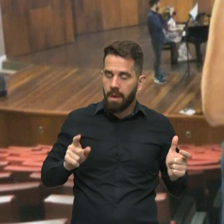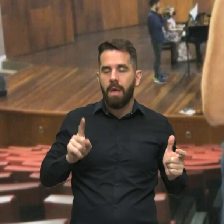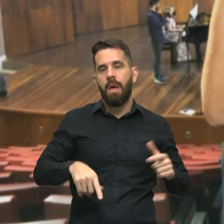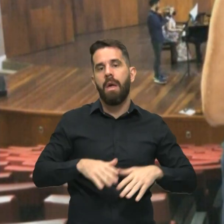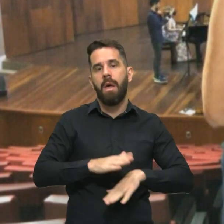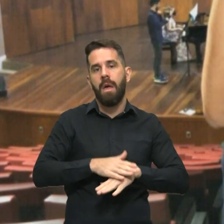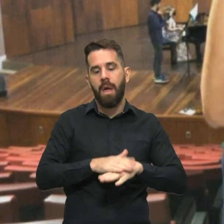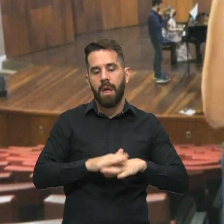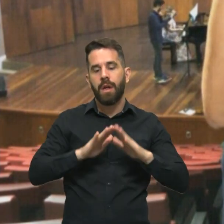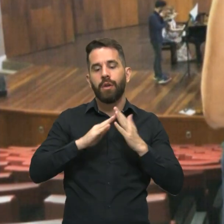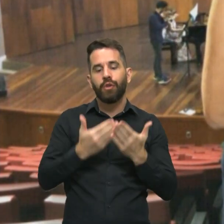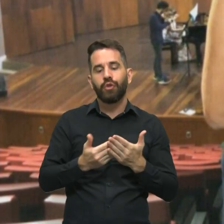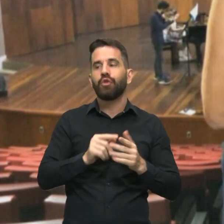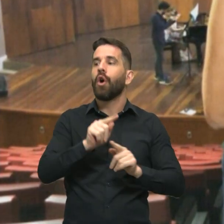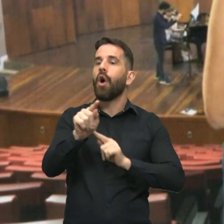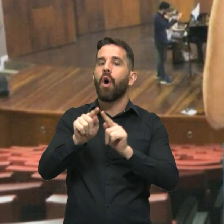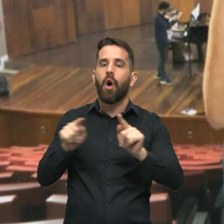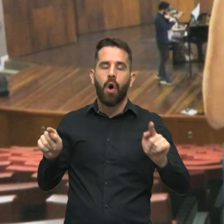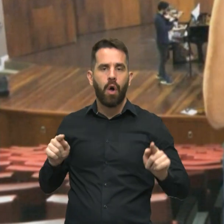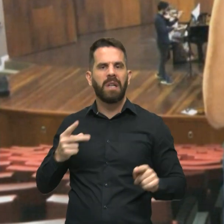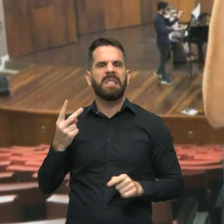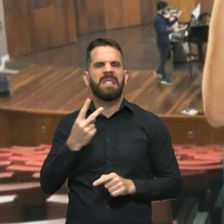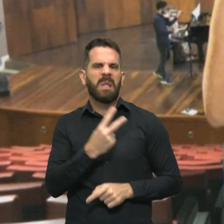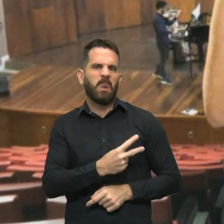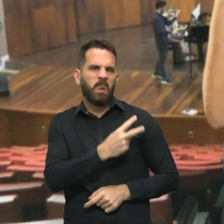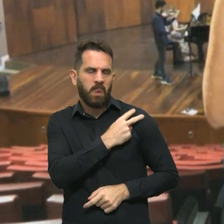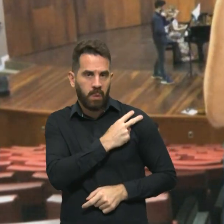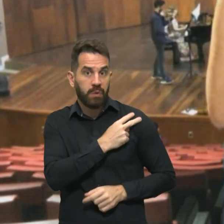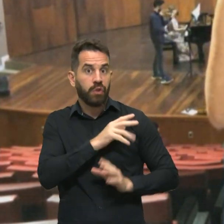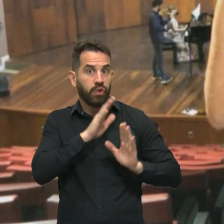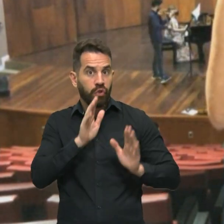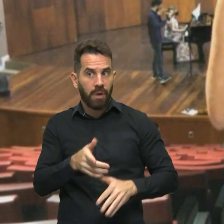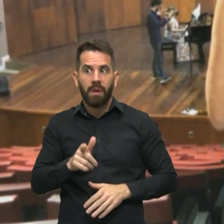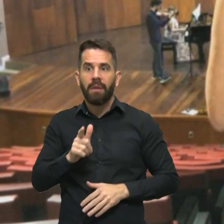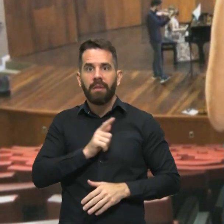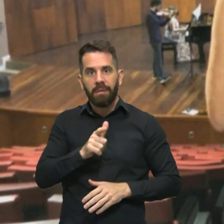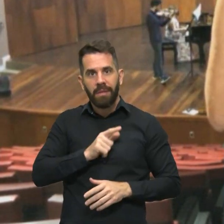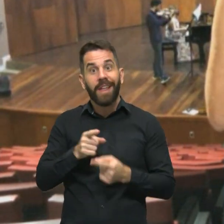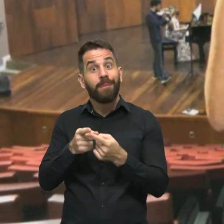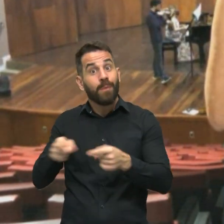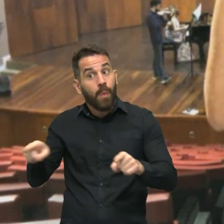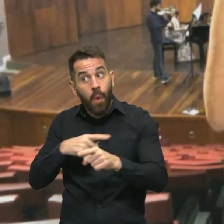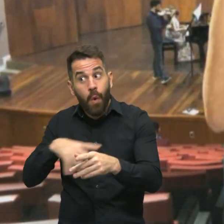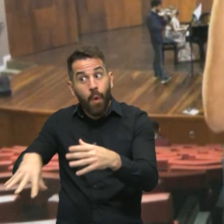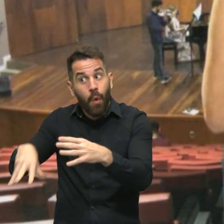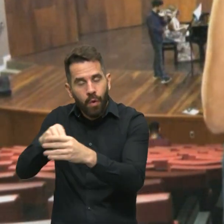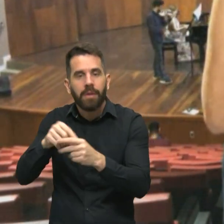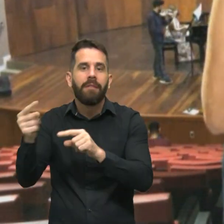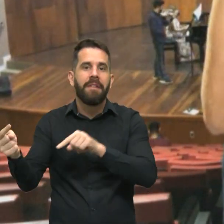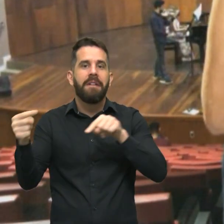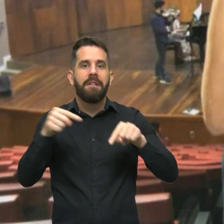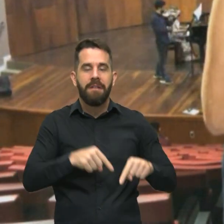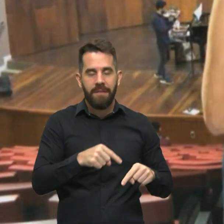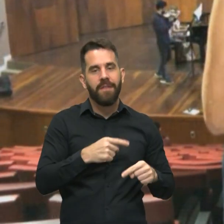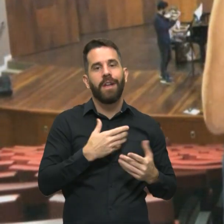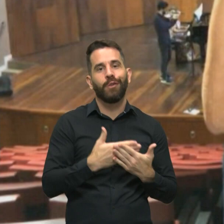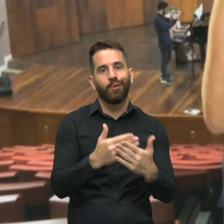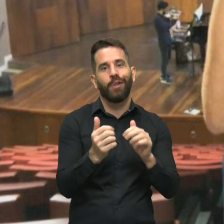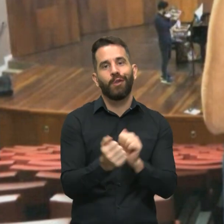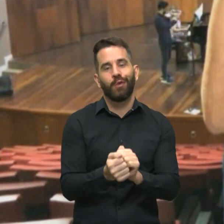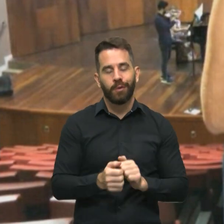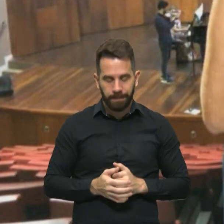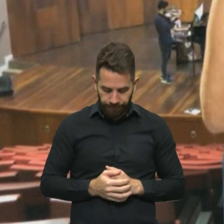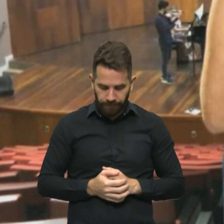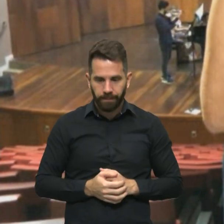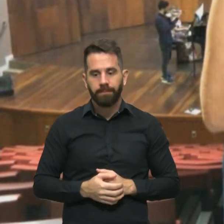escolas do governo, né, de segundo grau, que oferecem ensino específico de música. E já que a gente está falando aqui justamente